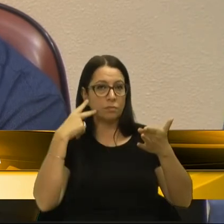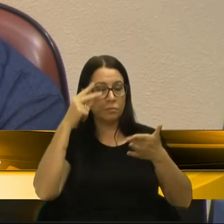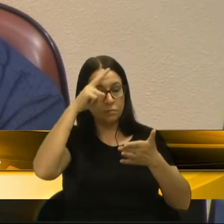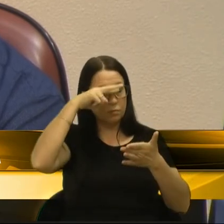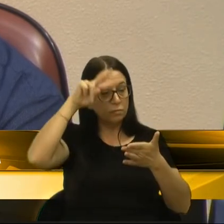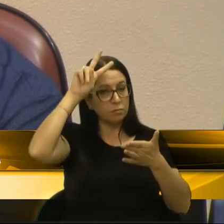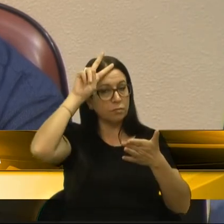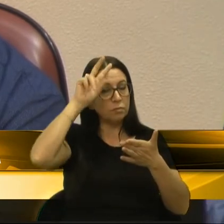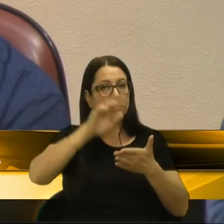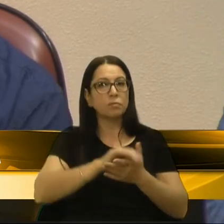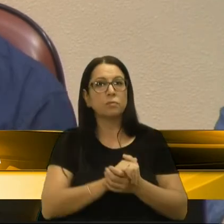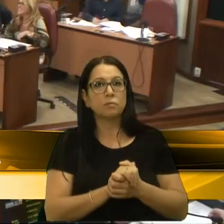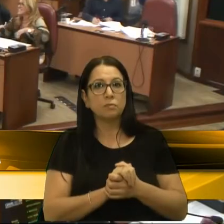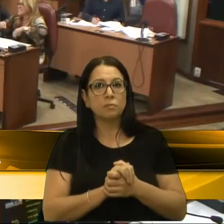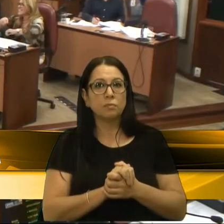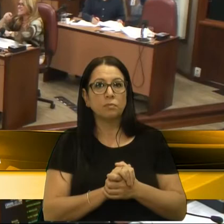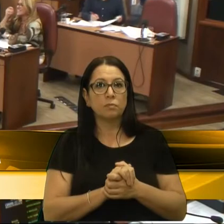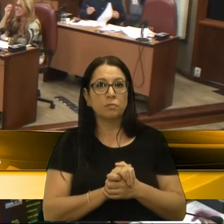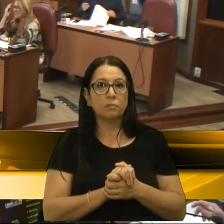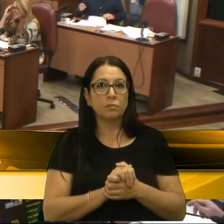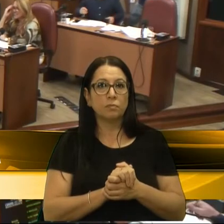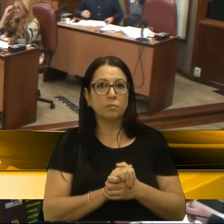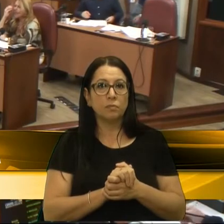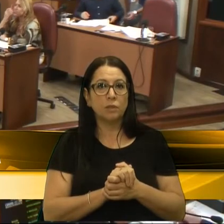Edson da Rosa, com a palavra.